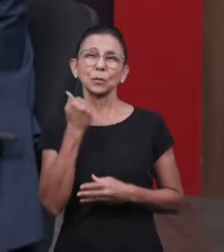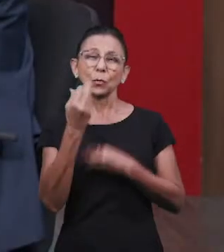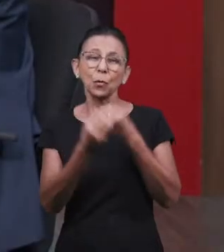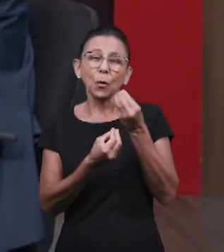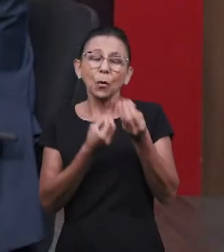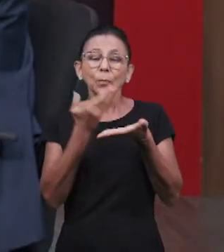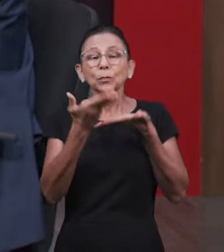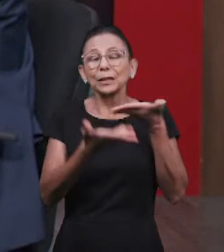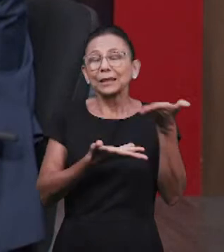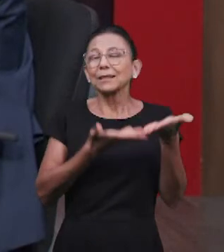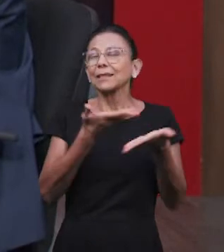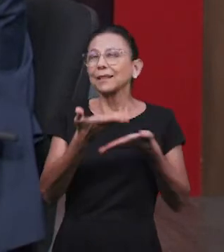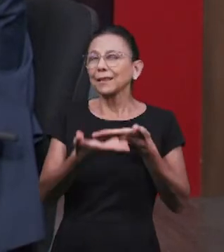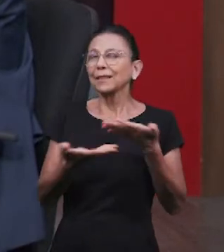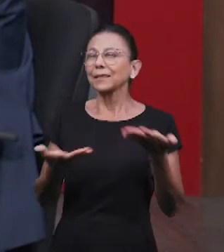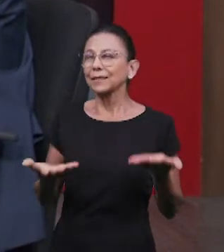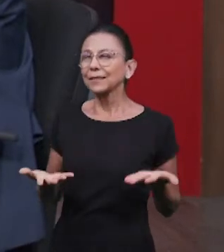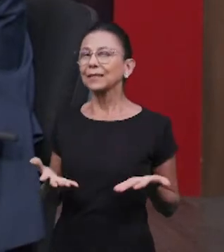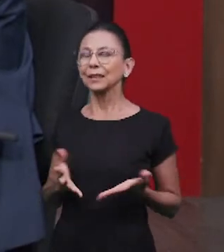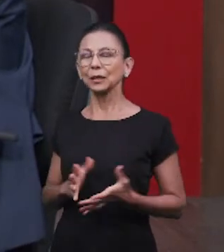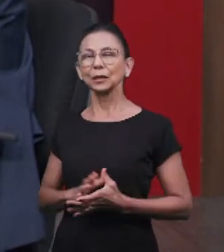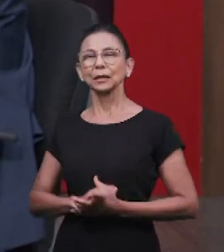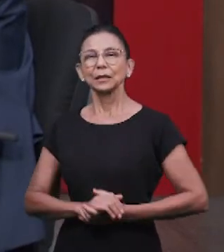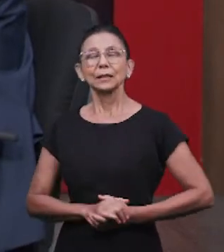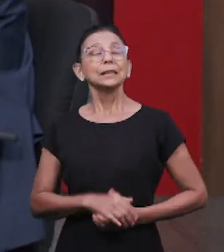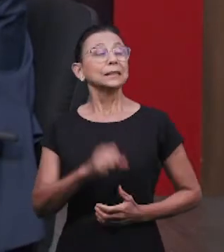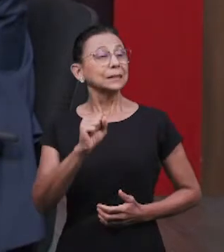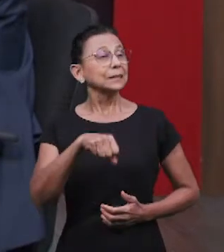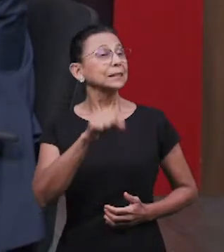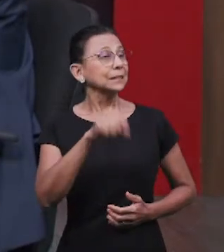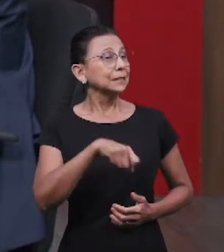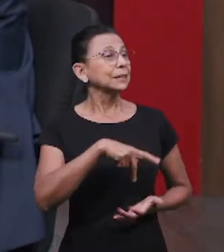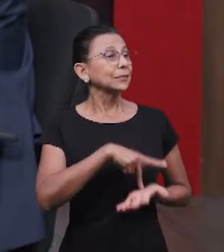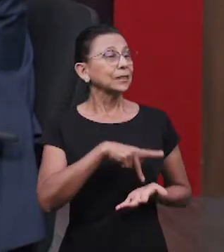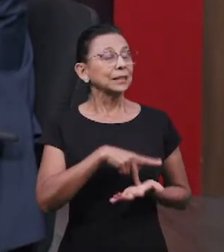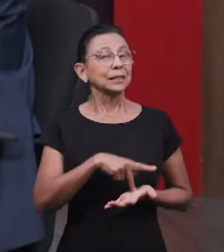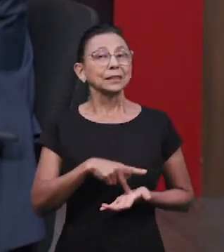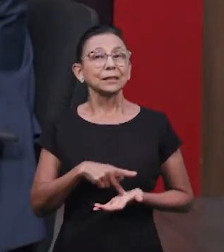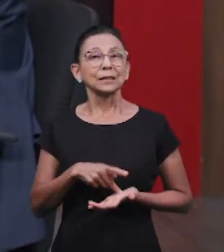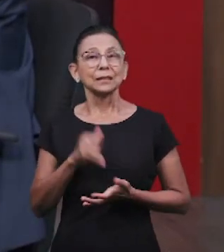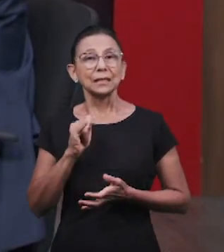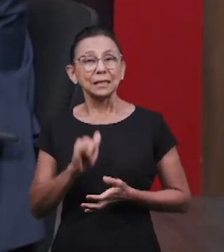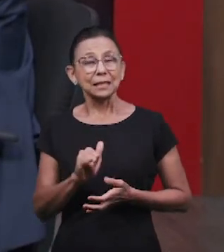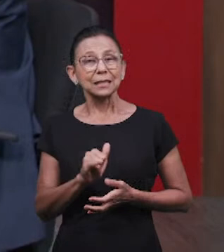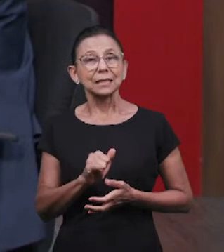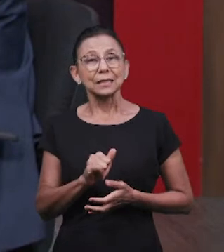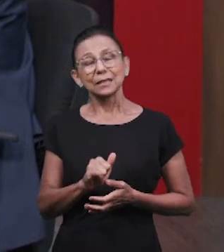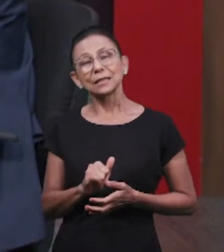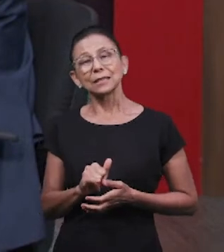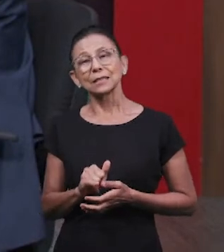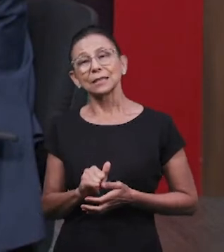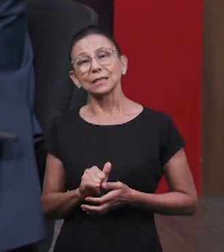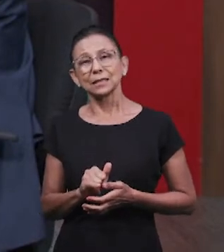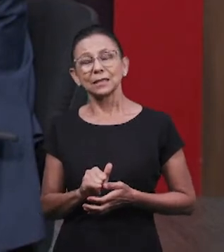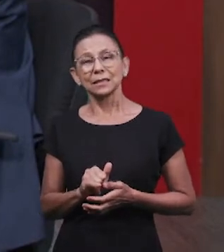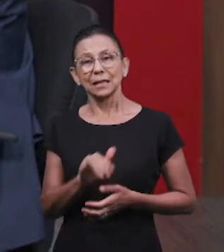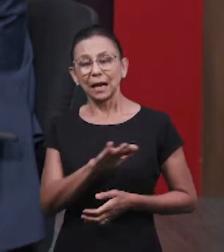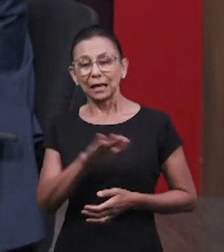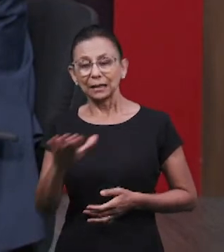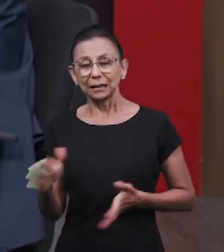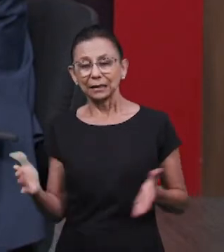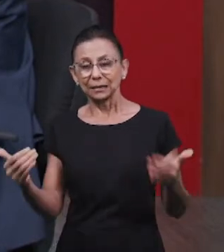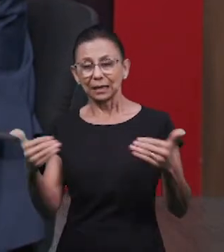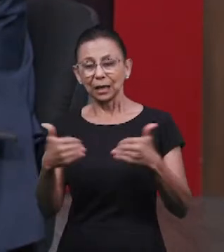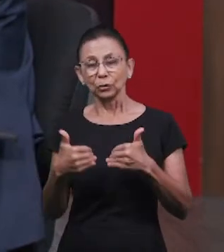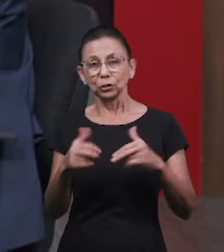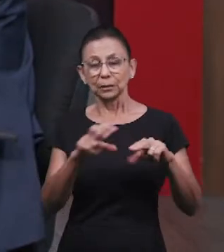crianças, as professoras têm que ir com os pais, né? Isso. A professora, se estiver no banco, a professora observa, pede apoio para outra professora para